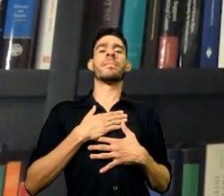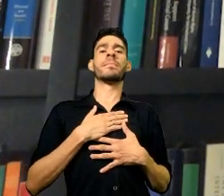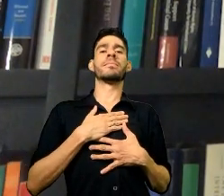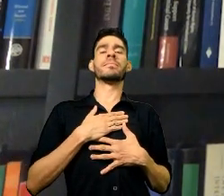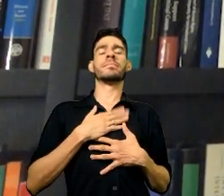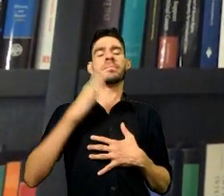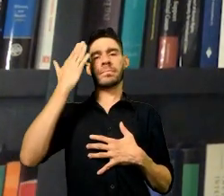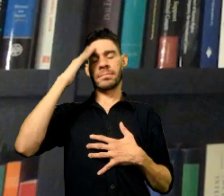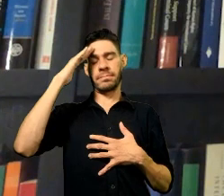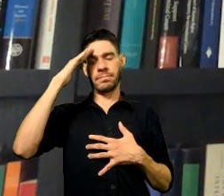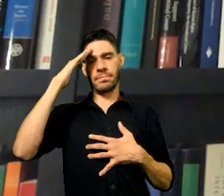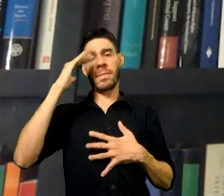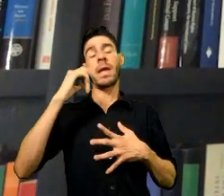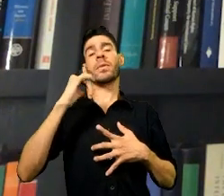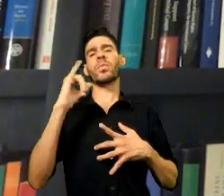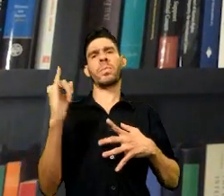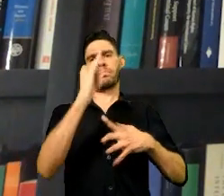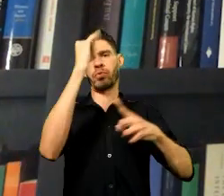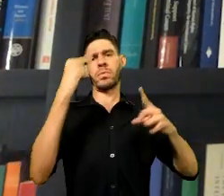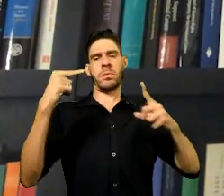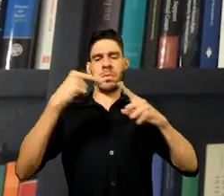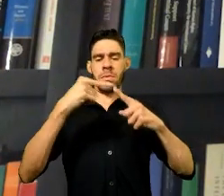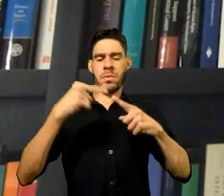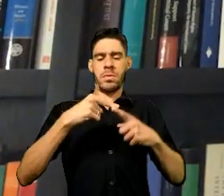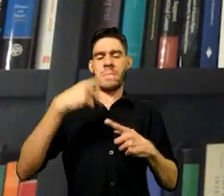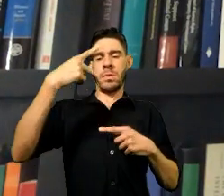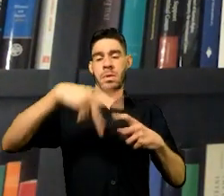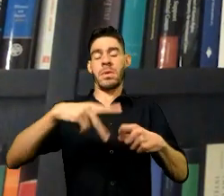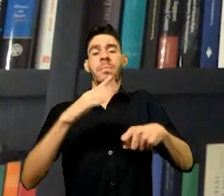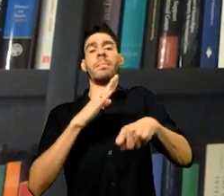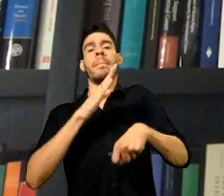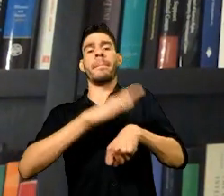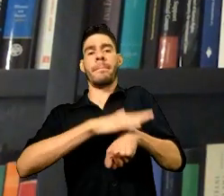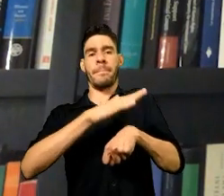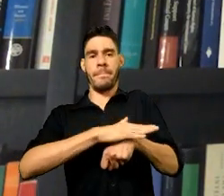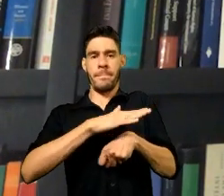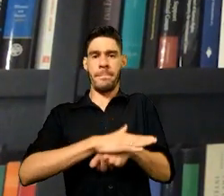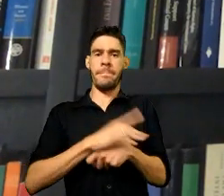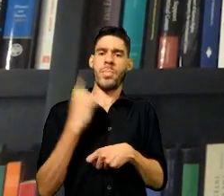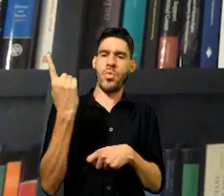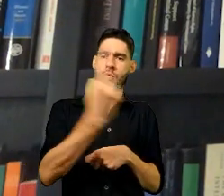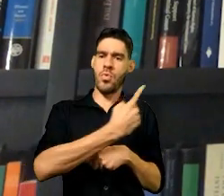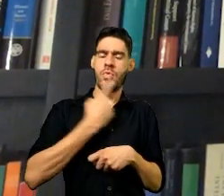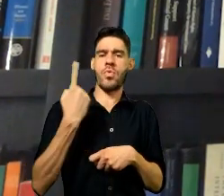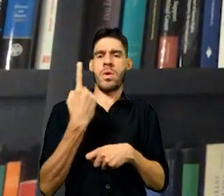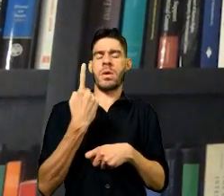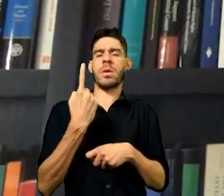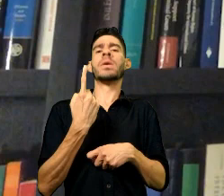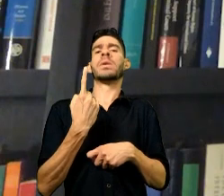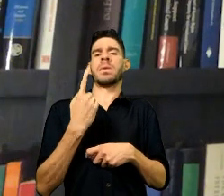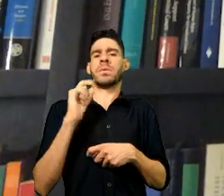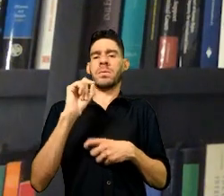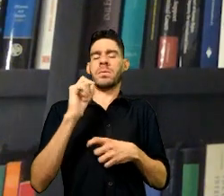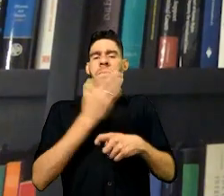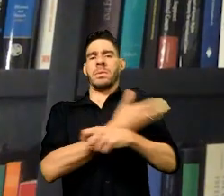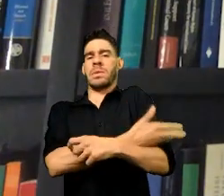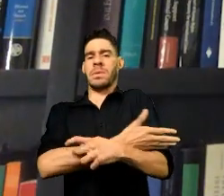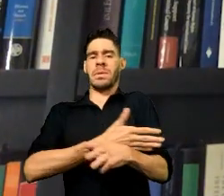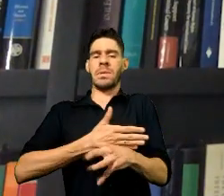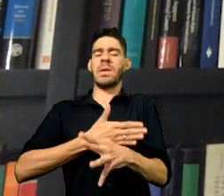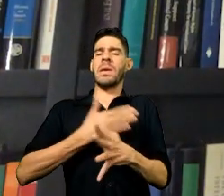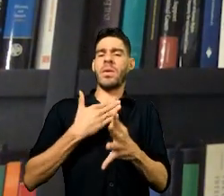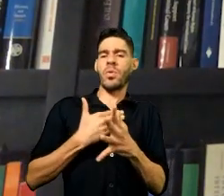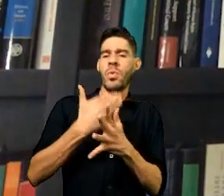as considerações que entendo pertinentes neste momento em que todos nós